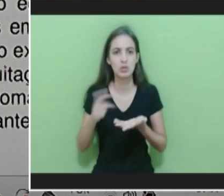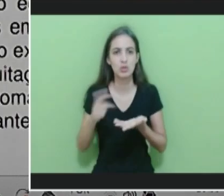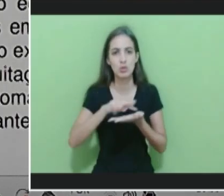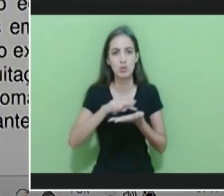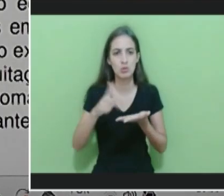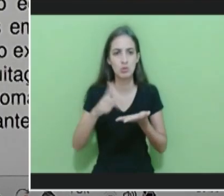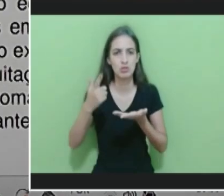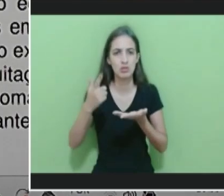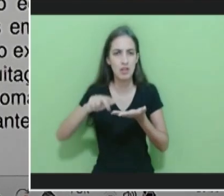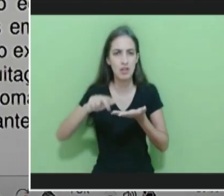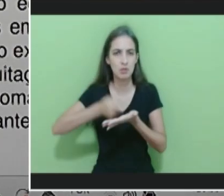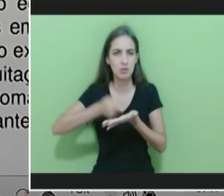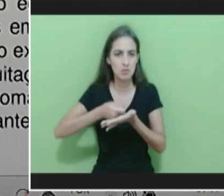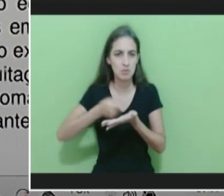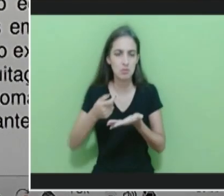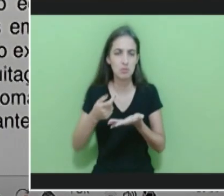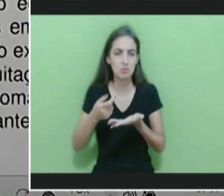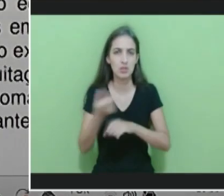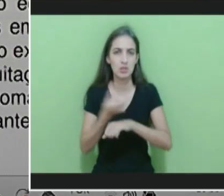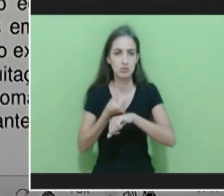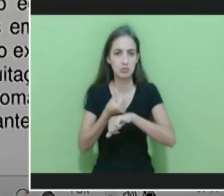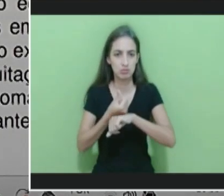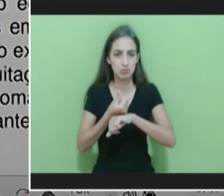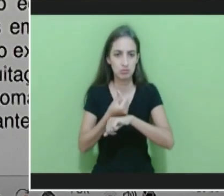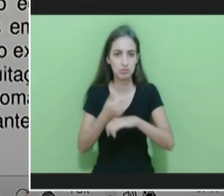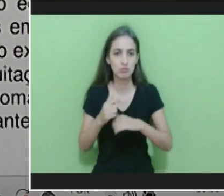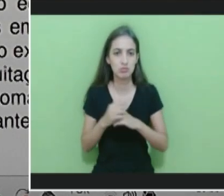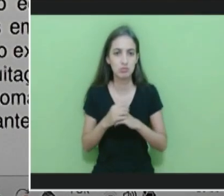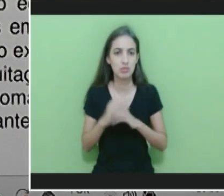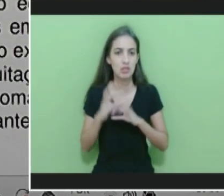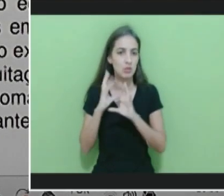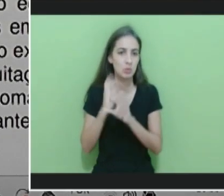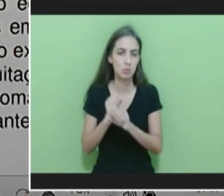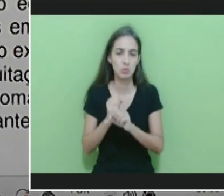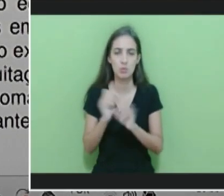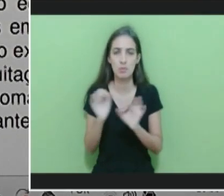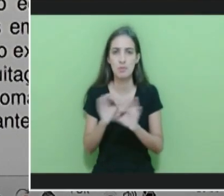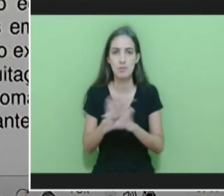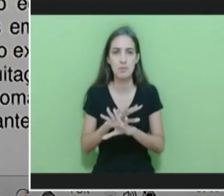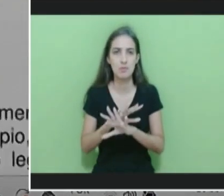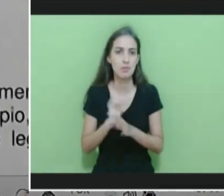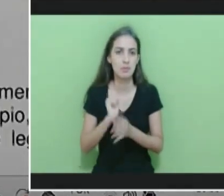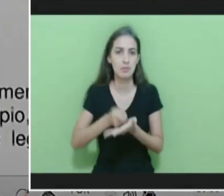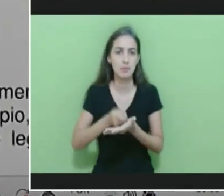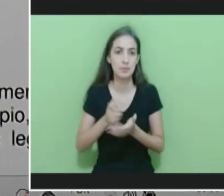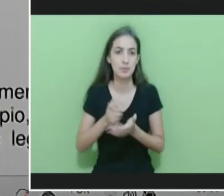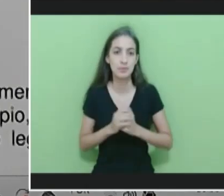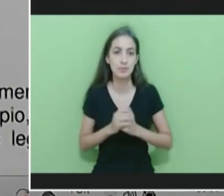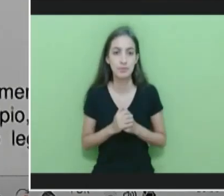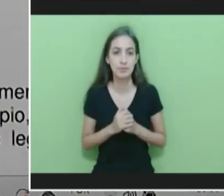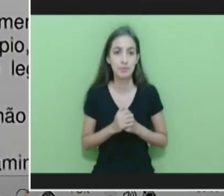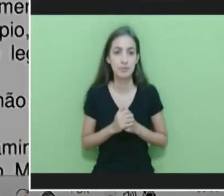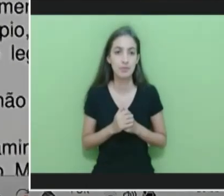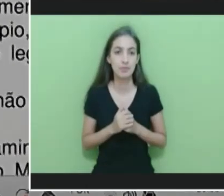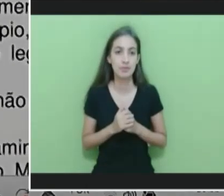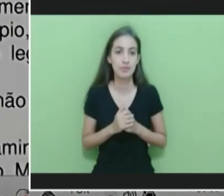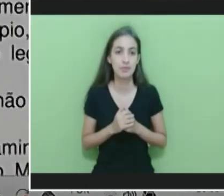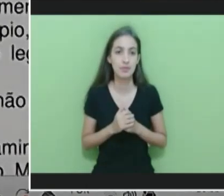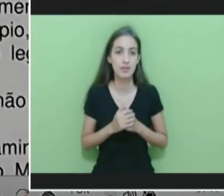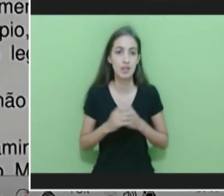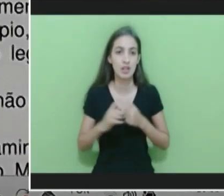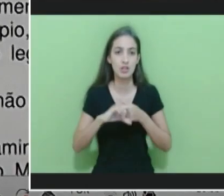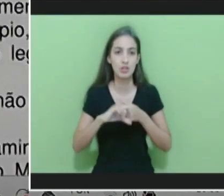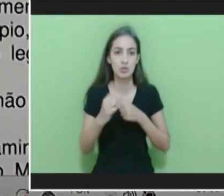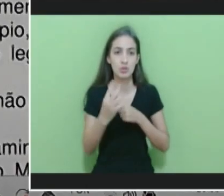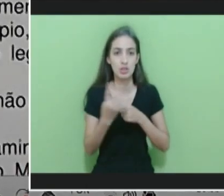natureza financeira até sua total quitação. Artigo 44. Restabelecida a capacidade